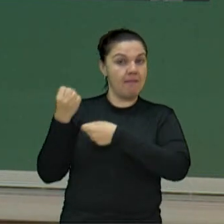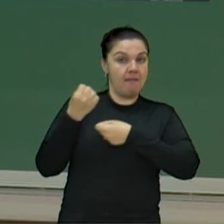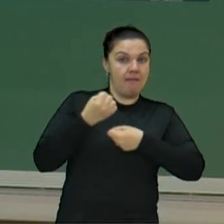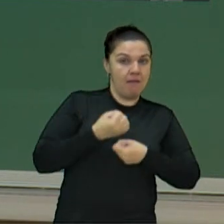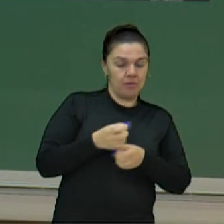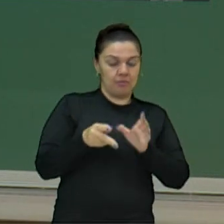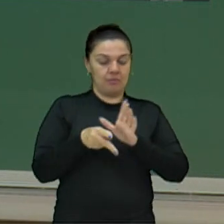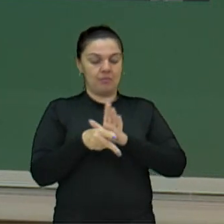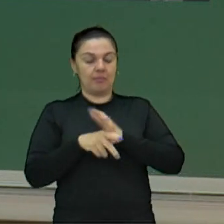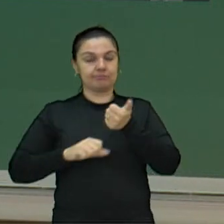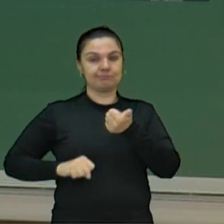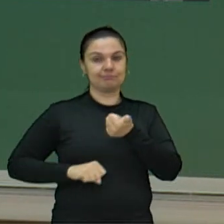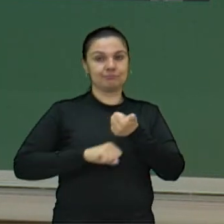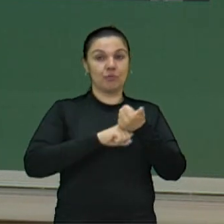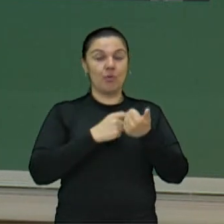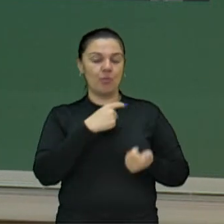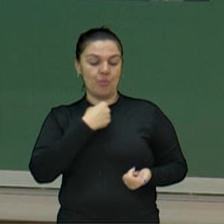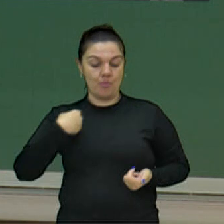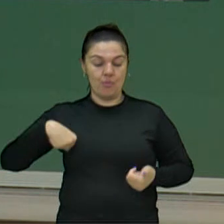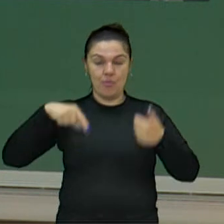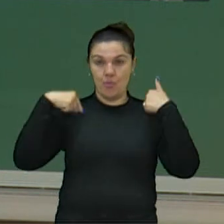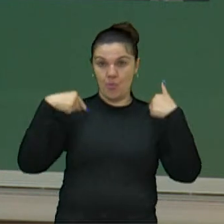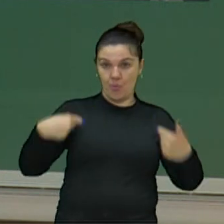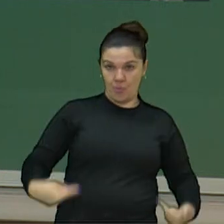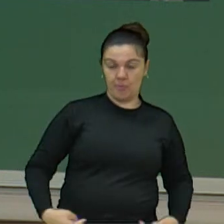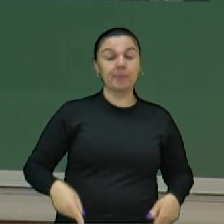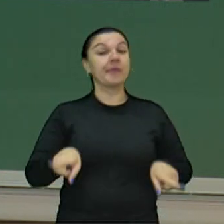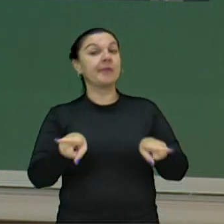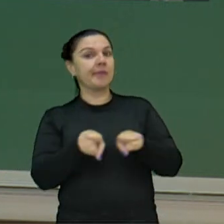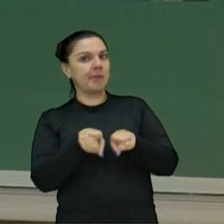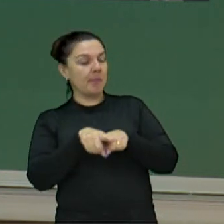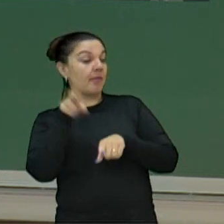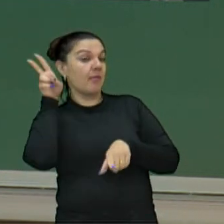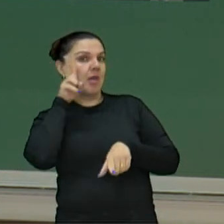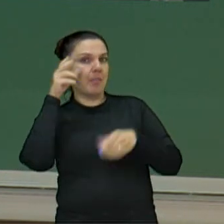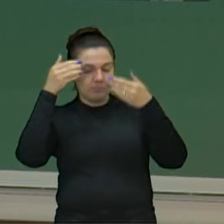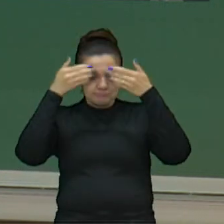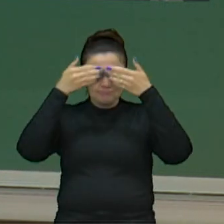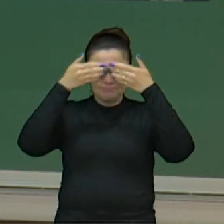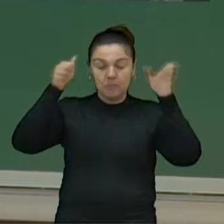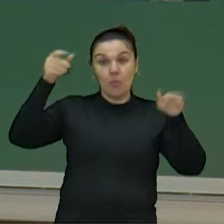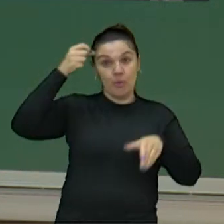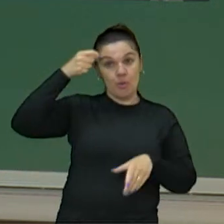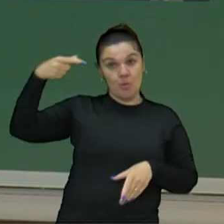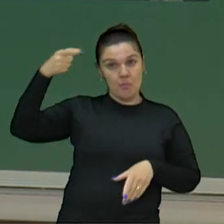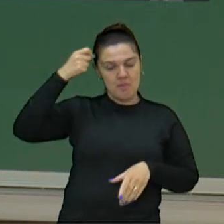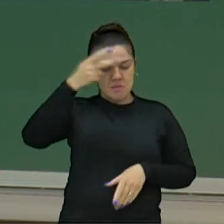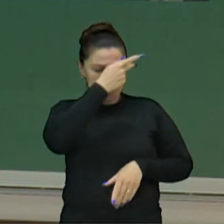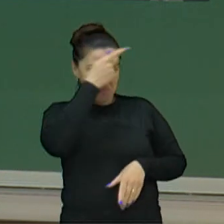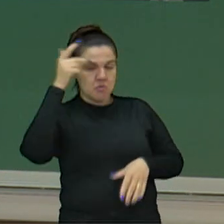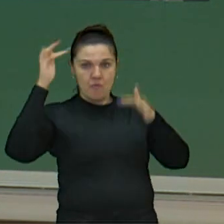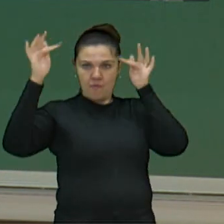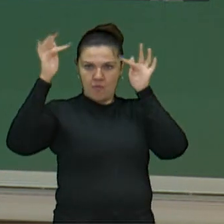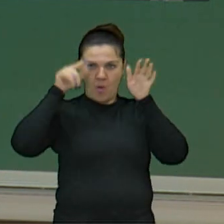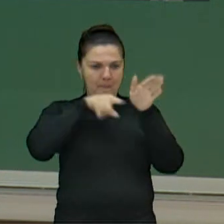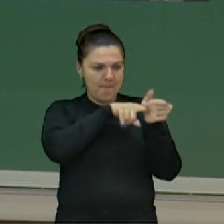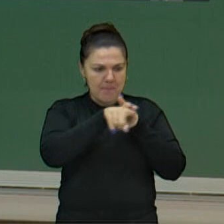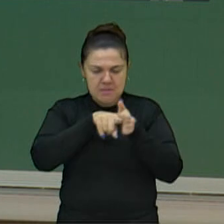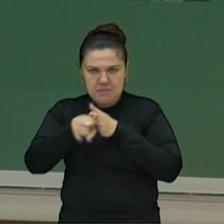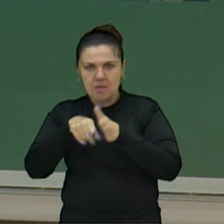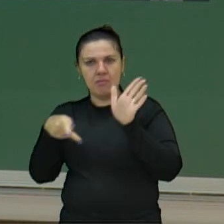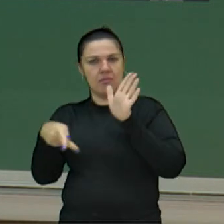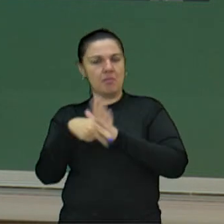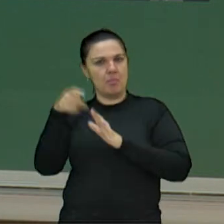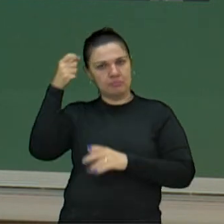E lembremos também do iluminismo dessa época, né? Lá no pensamento iluminista, o que é valorizado?